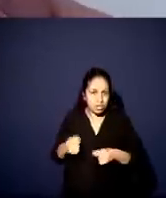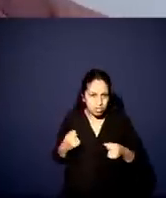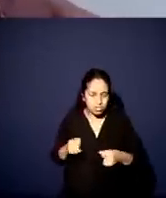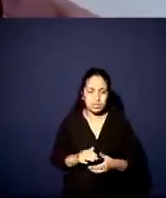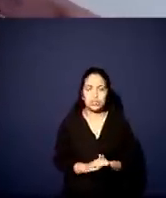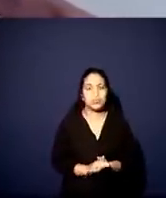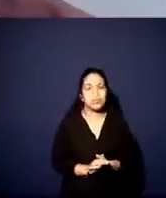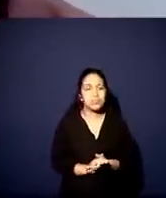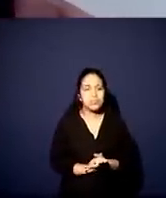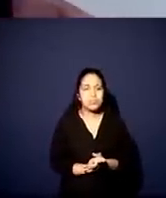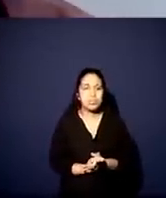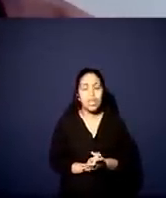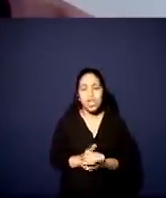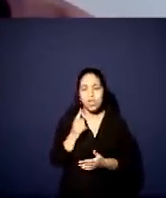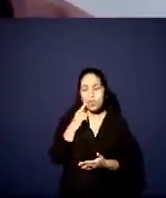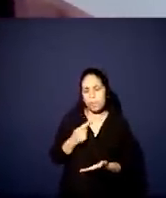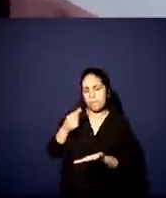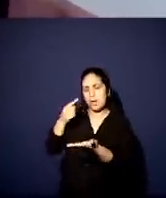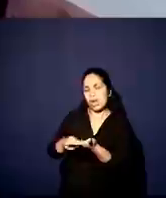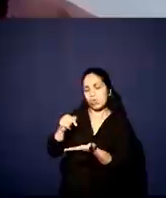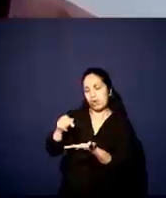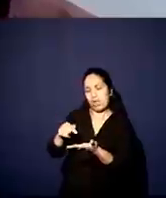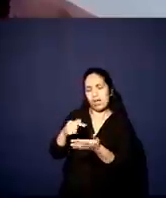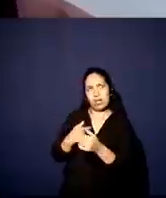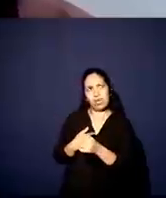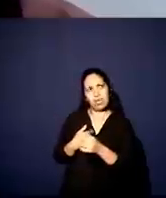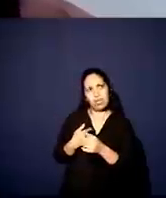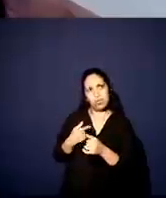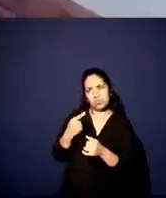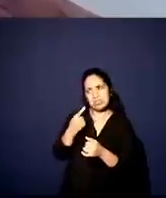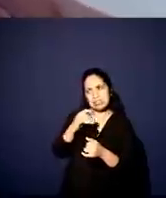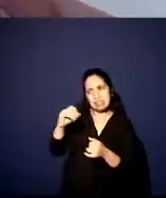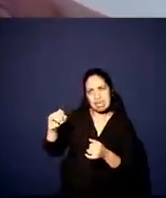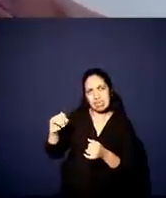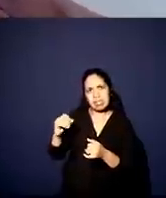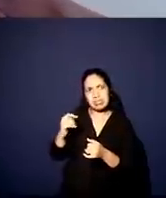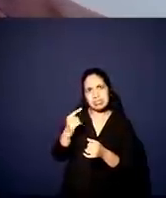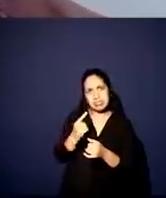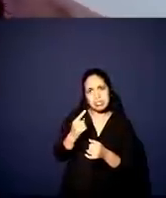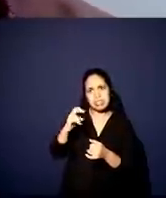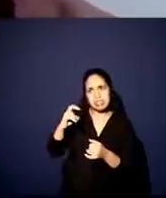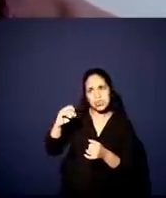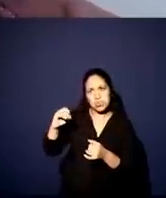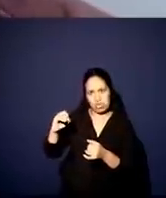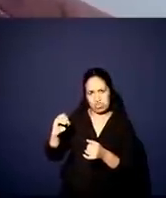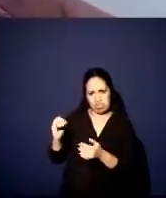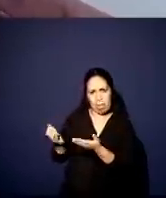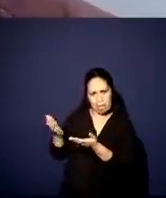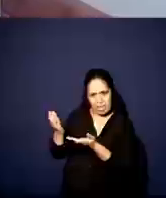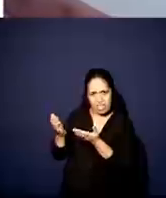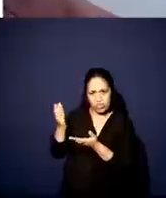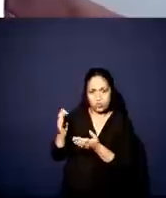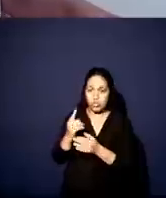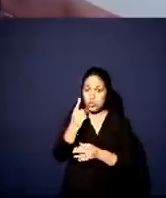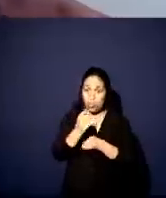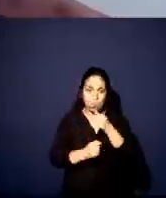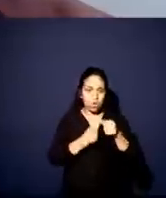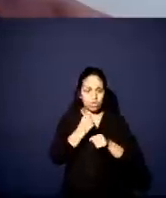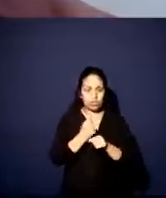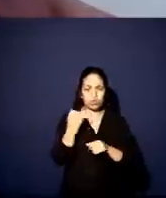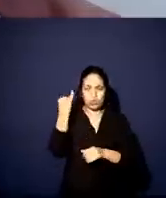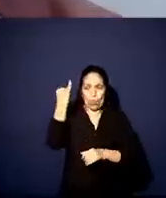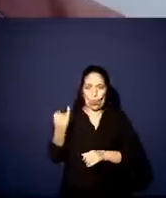lá que eu vou emagrecer de 100, 150 quilos para 70 quilos em um ano. É